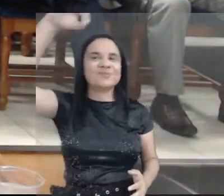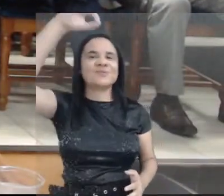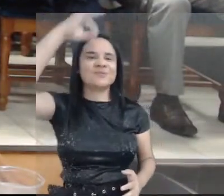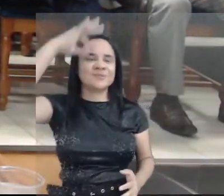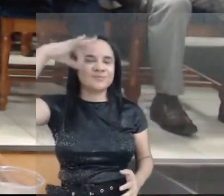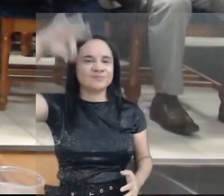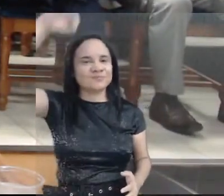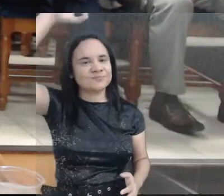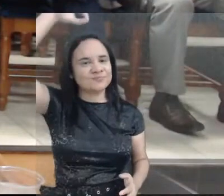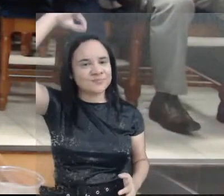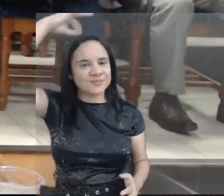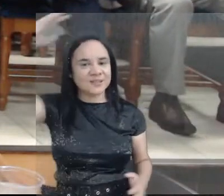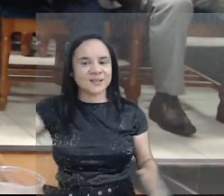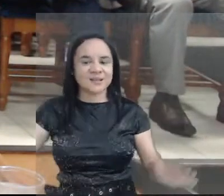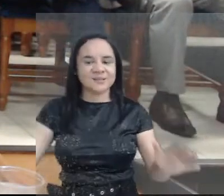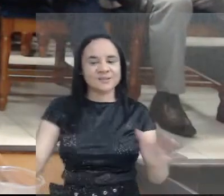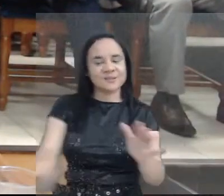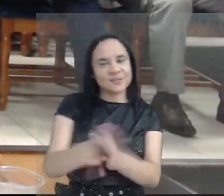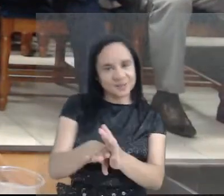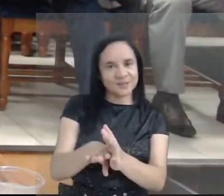E a Bíblia diz